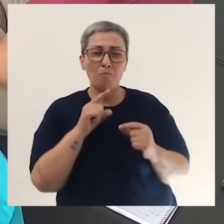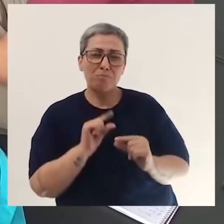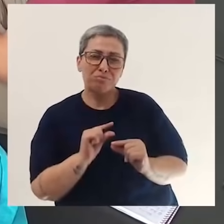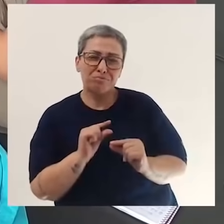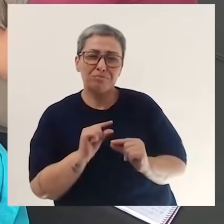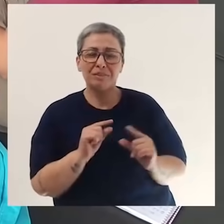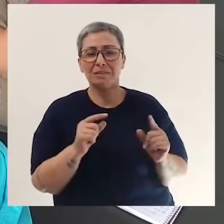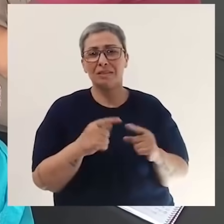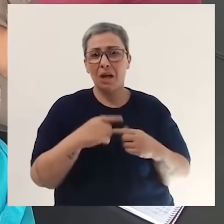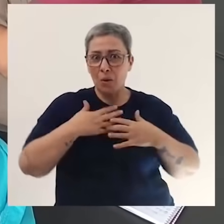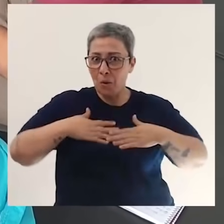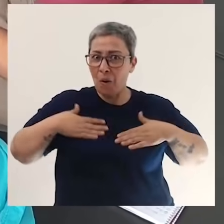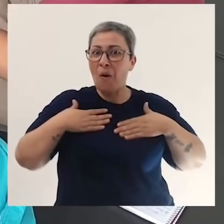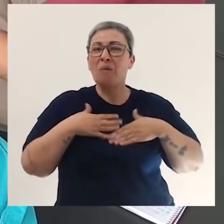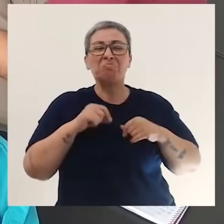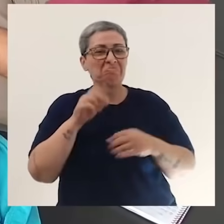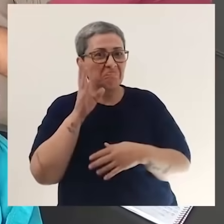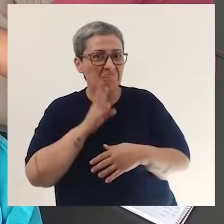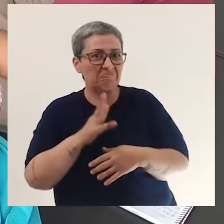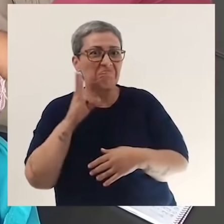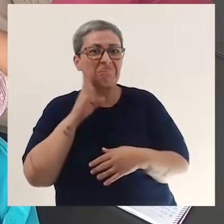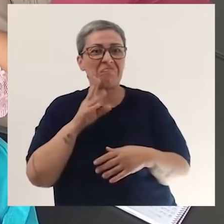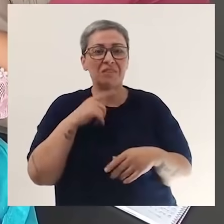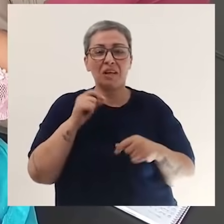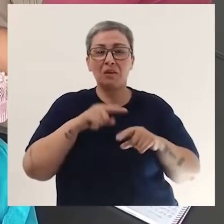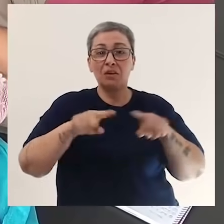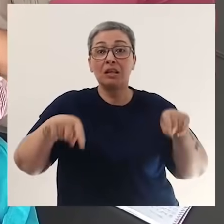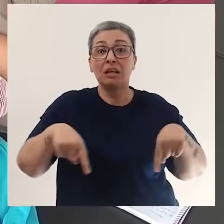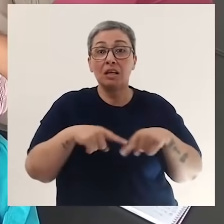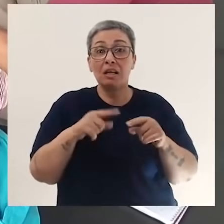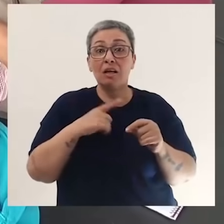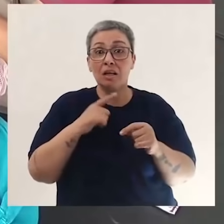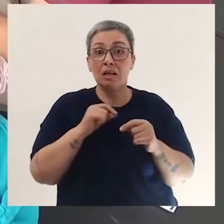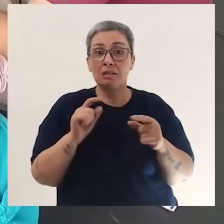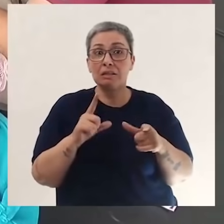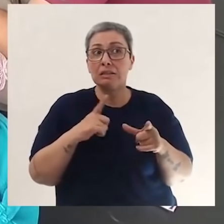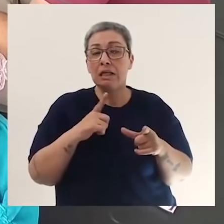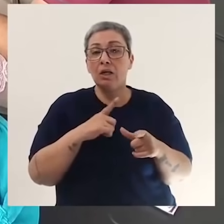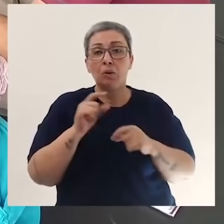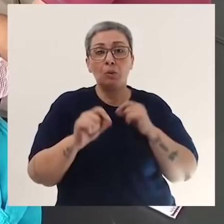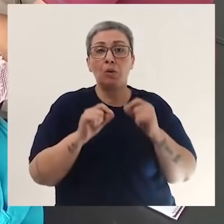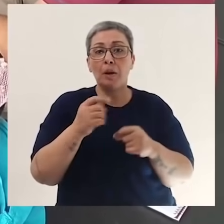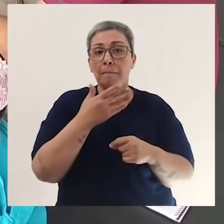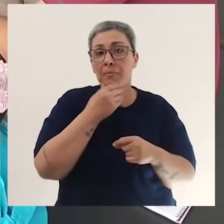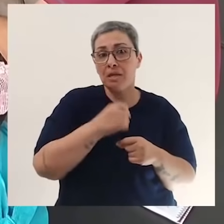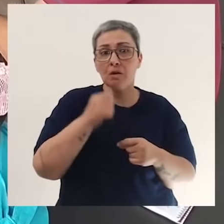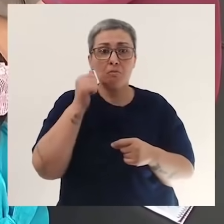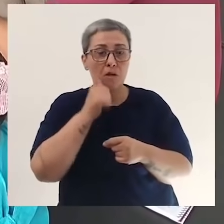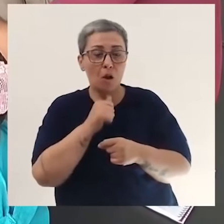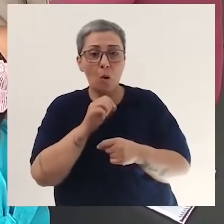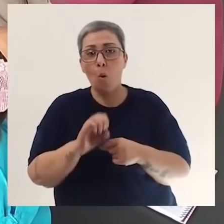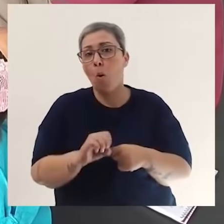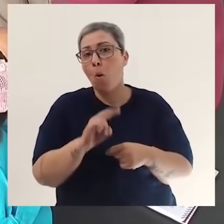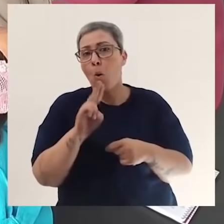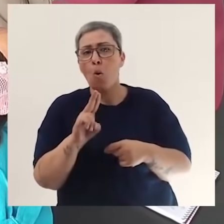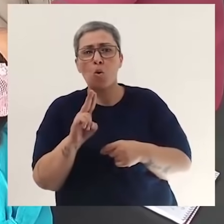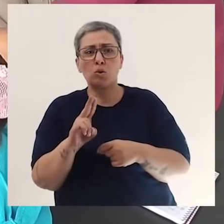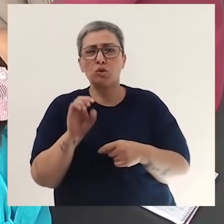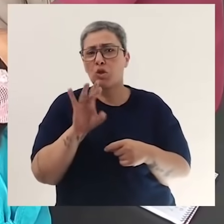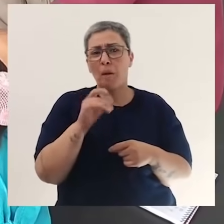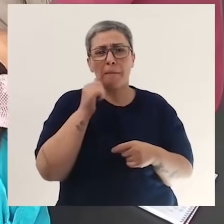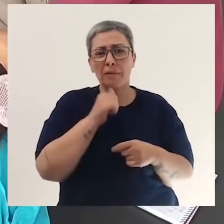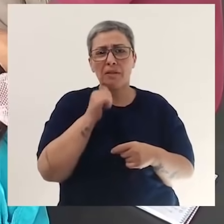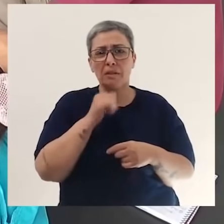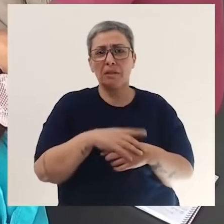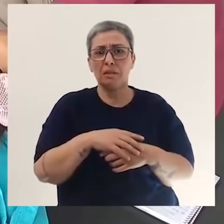Muito? Nossa, que legal. E na sala de vocês é composta por meninos e meninas ou são só meninas na